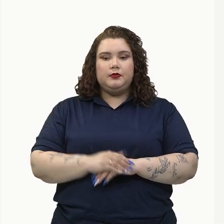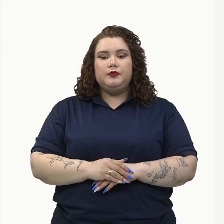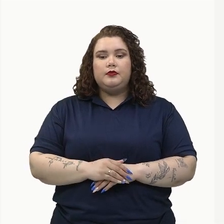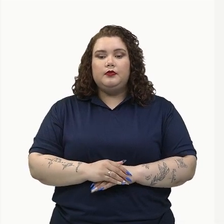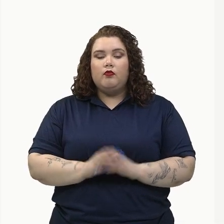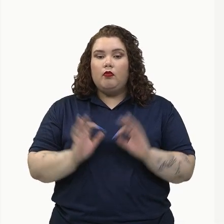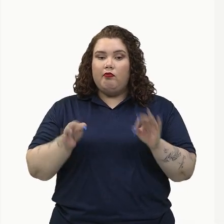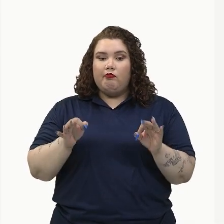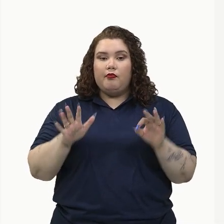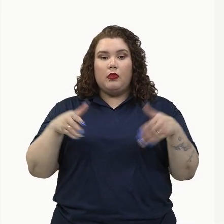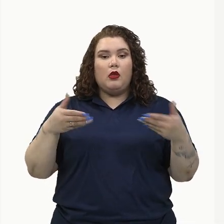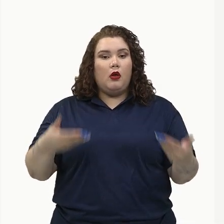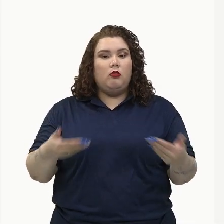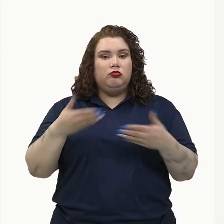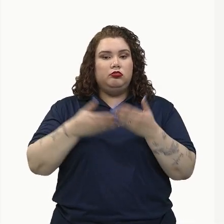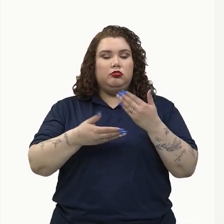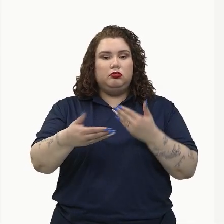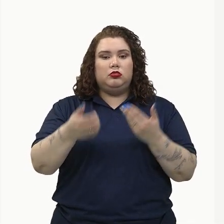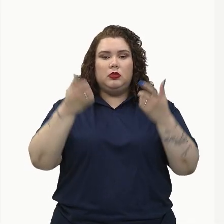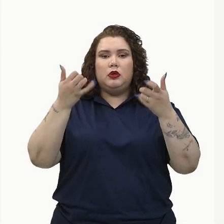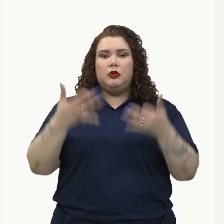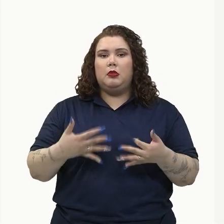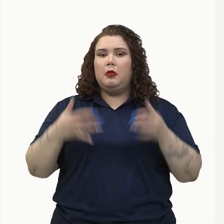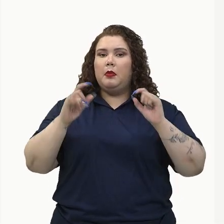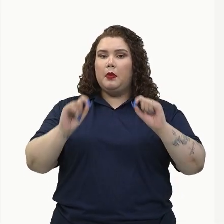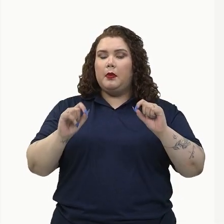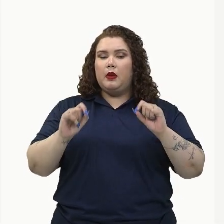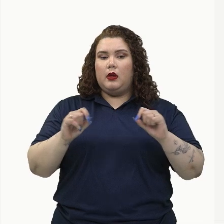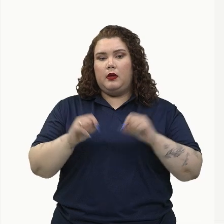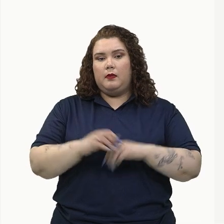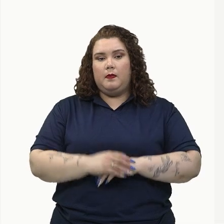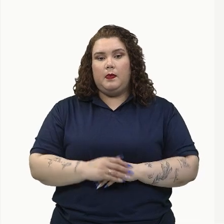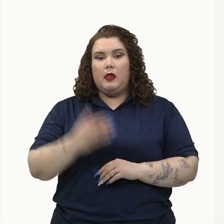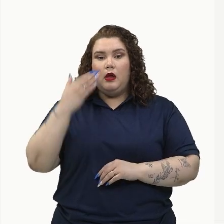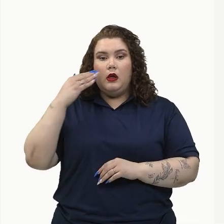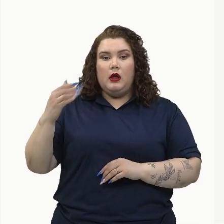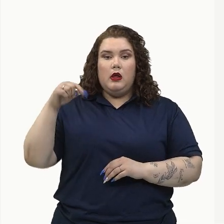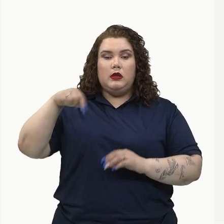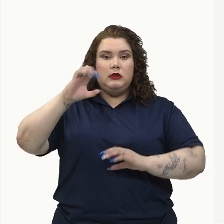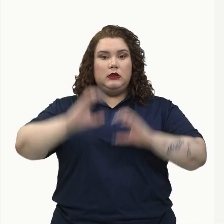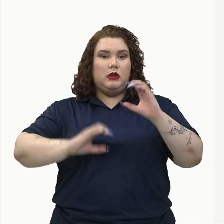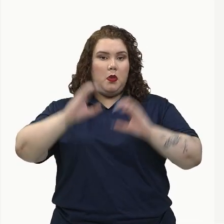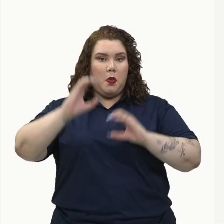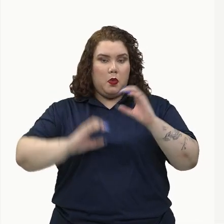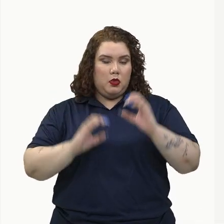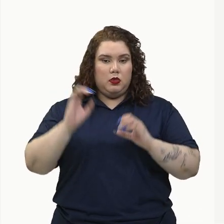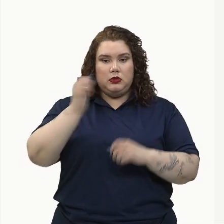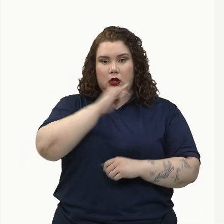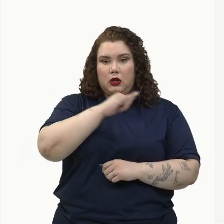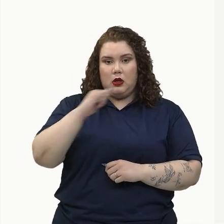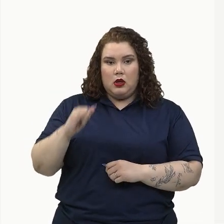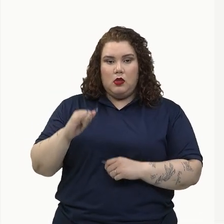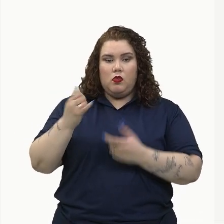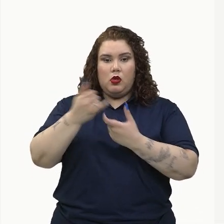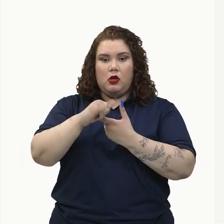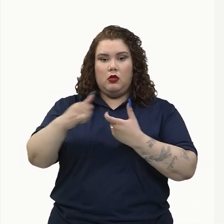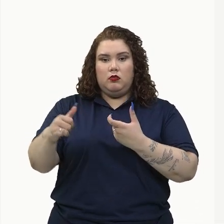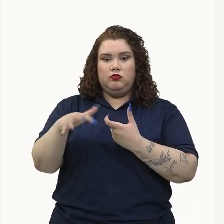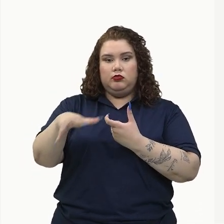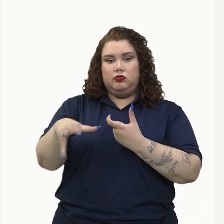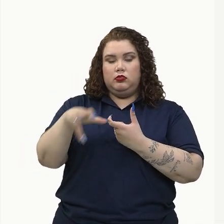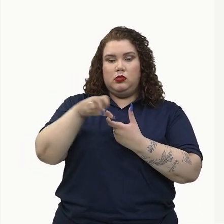razão dessas características, nos circuitos elétricos, os receptores são